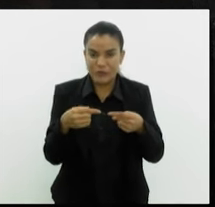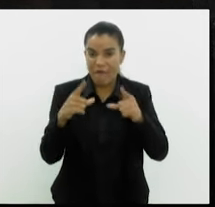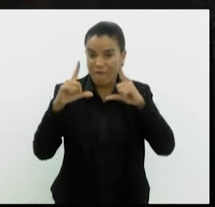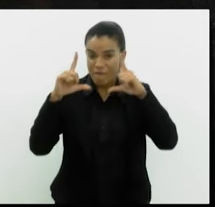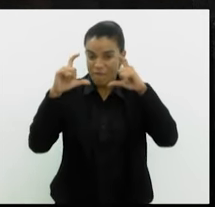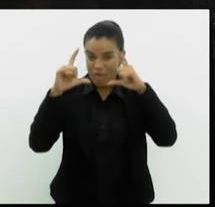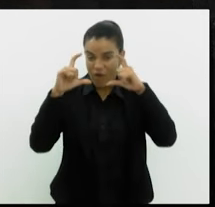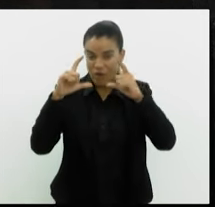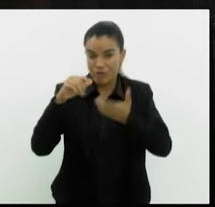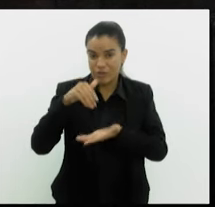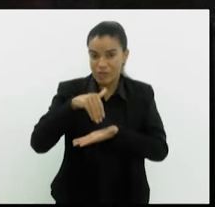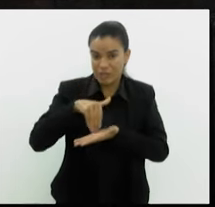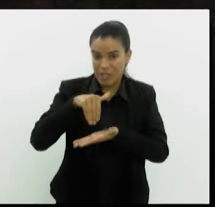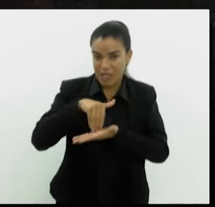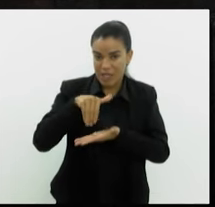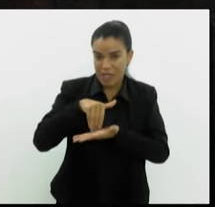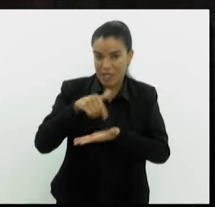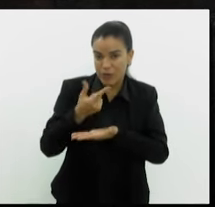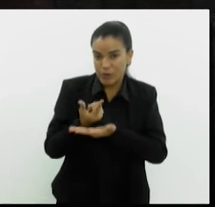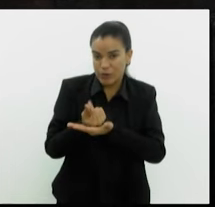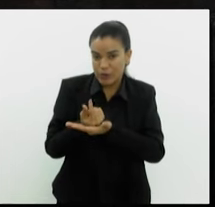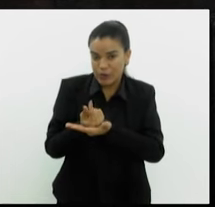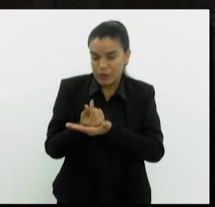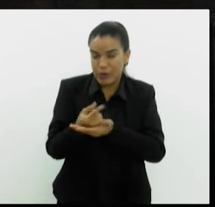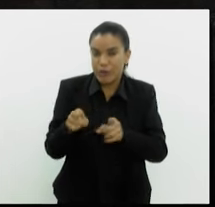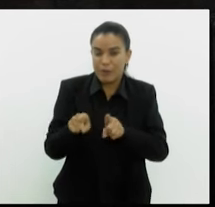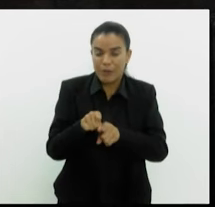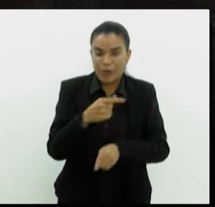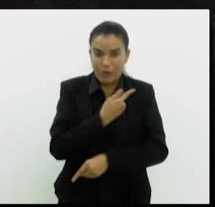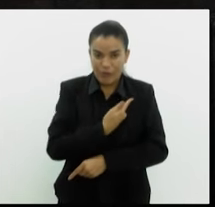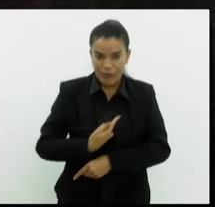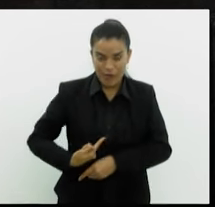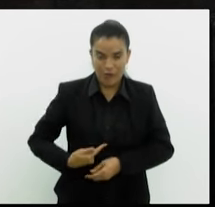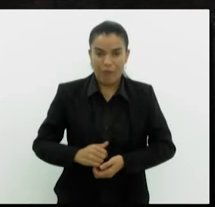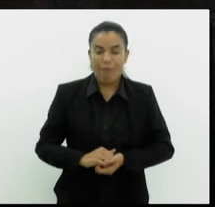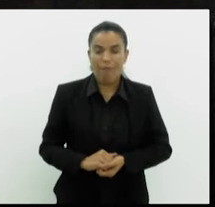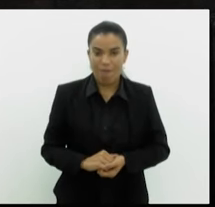do secretário do Tesouro e do governador.